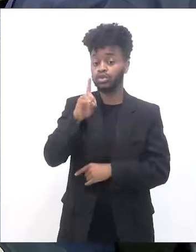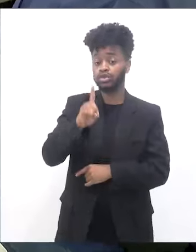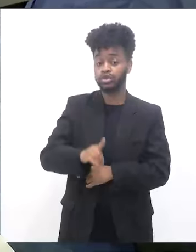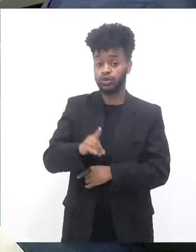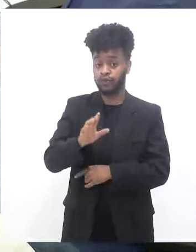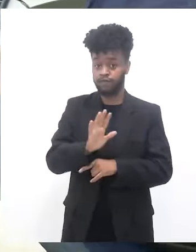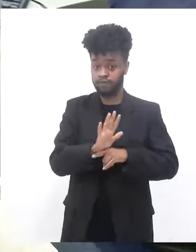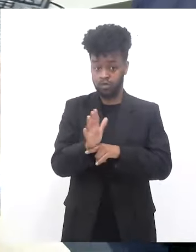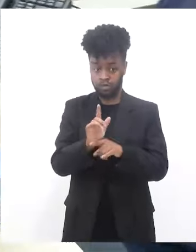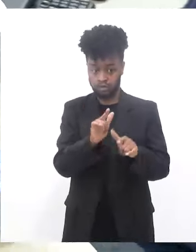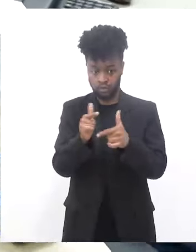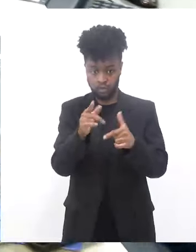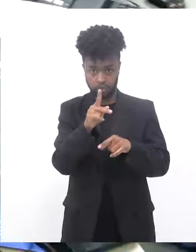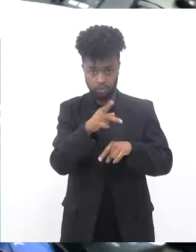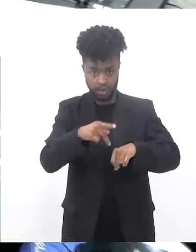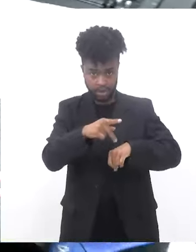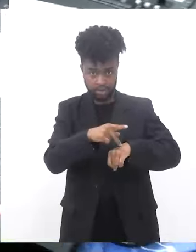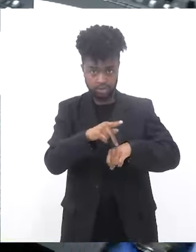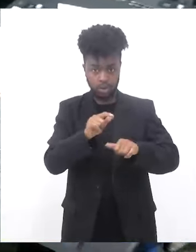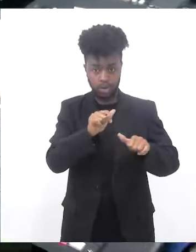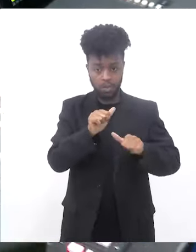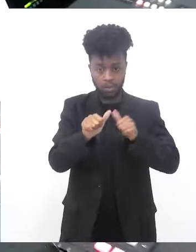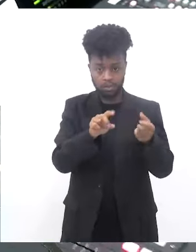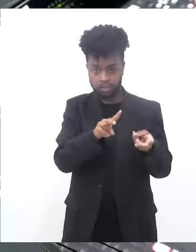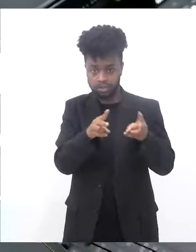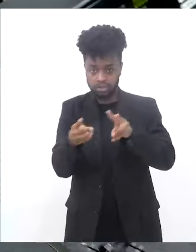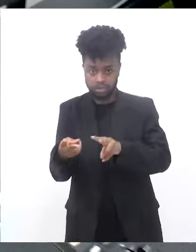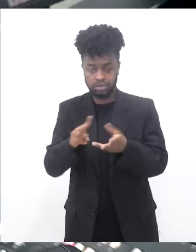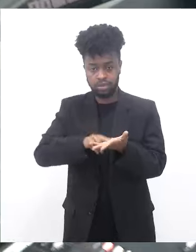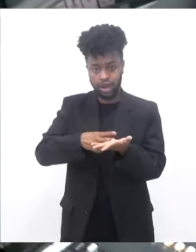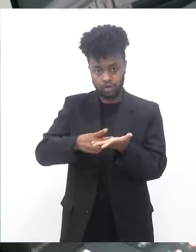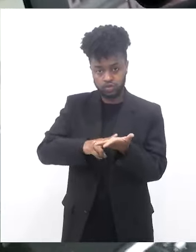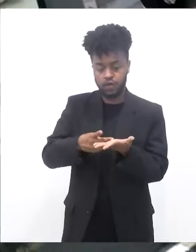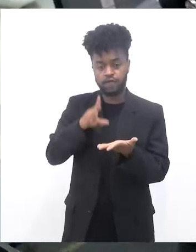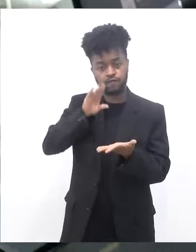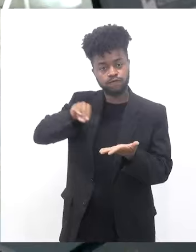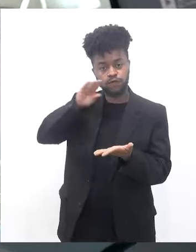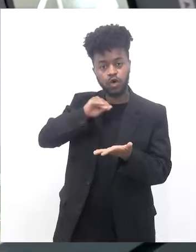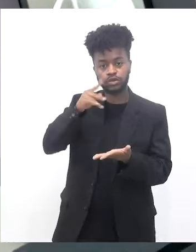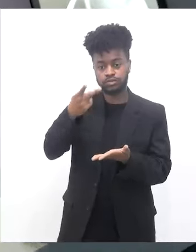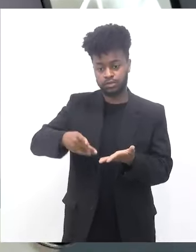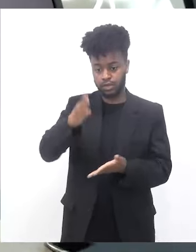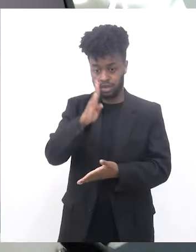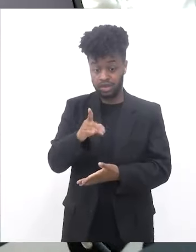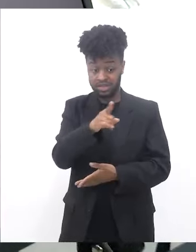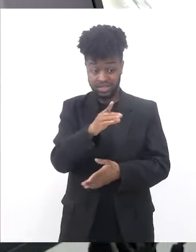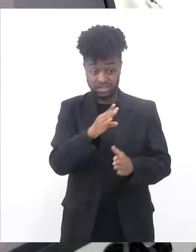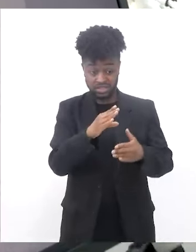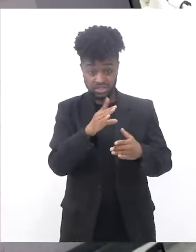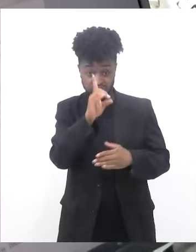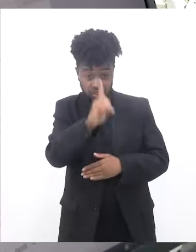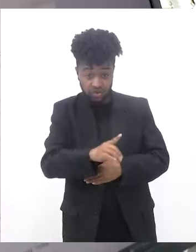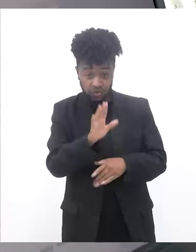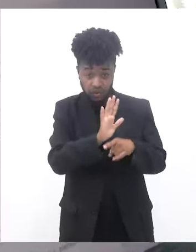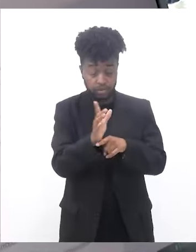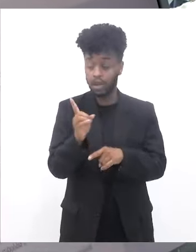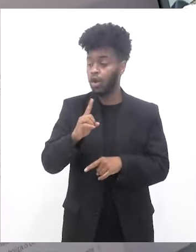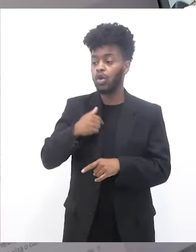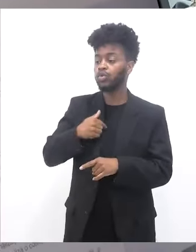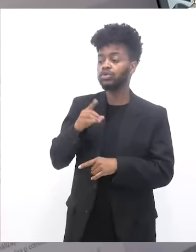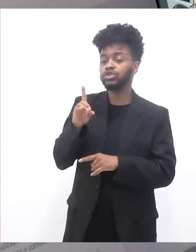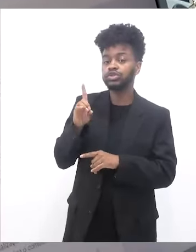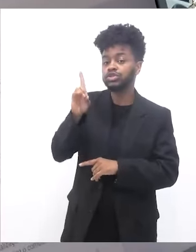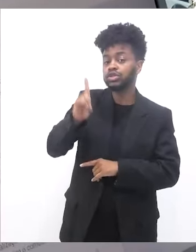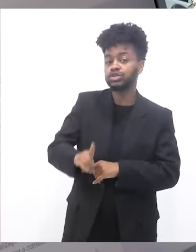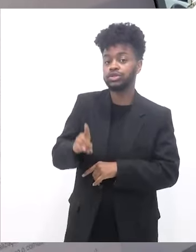faço a direção dos filmes estrangeiros para a versão brasileira, né? Às vezes, muita gente... você dirigiu o filme? Eu dirigi a dublagem do